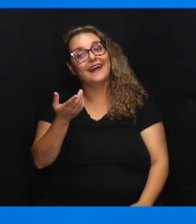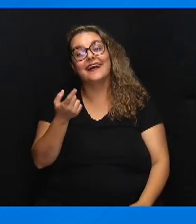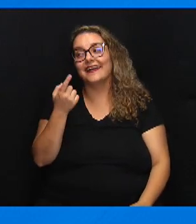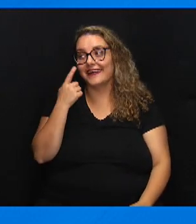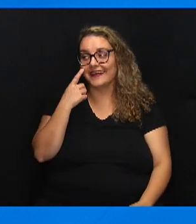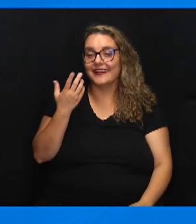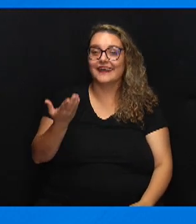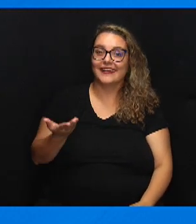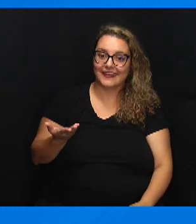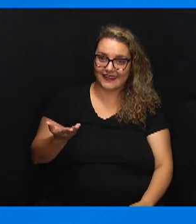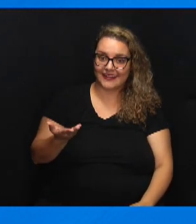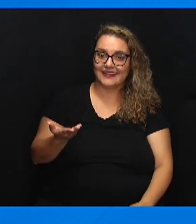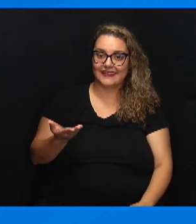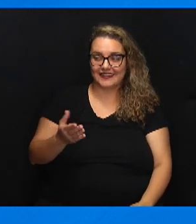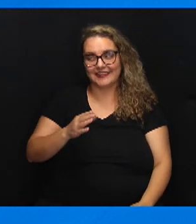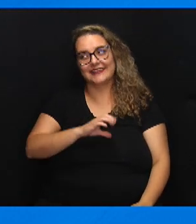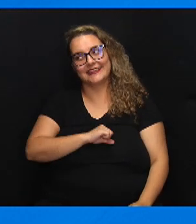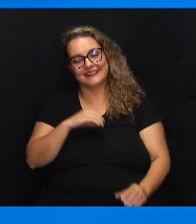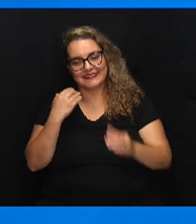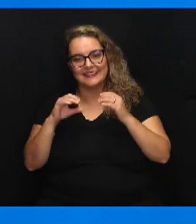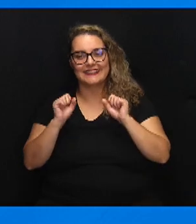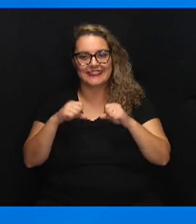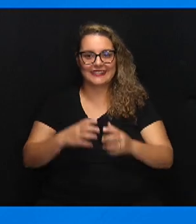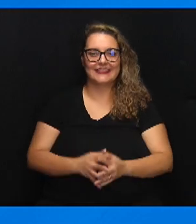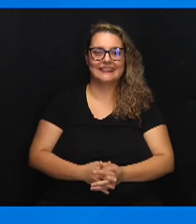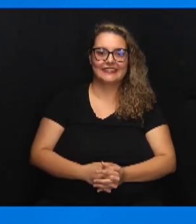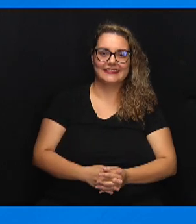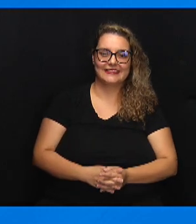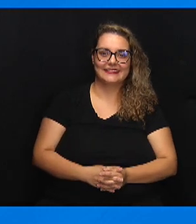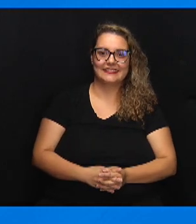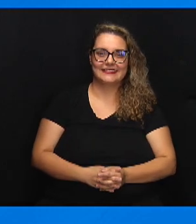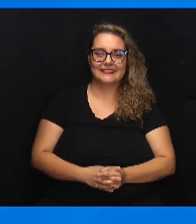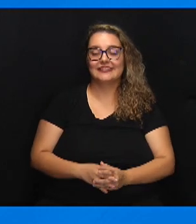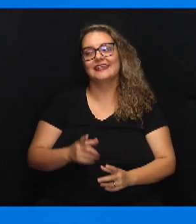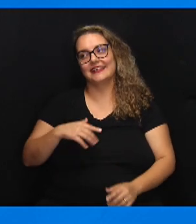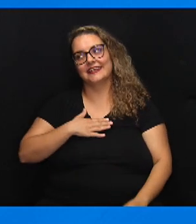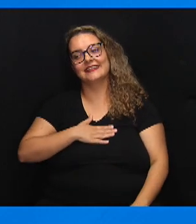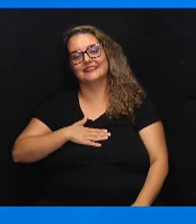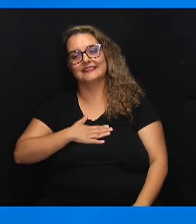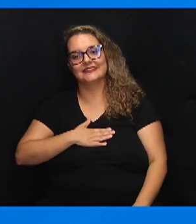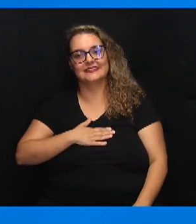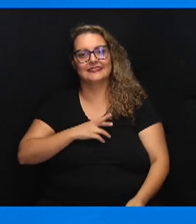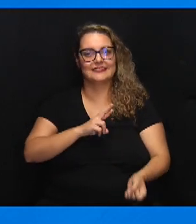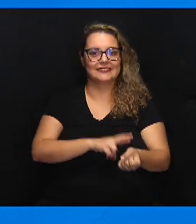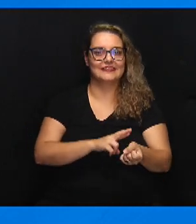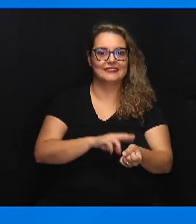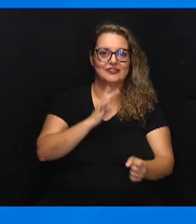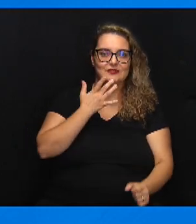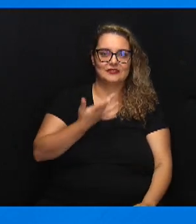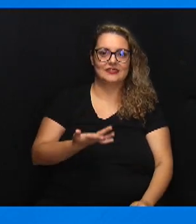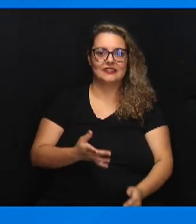aí! gosta de cantar, sim. Gosta de cantar. É gostoso, Tem um né? ritmo preferido?